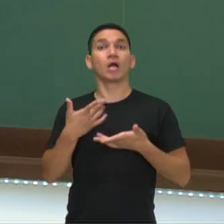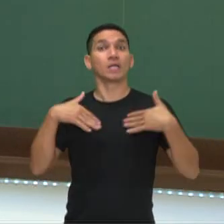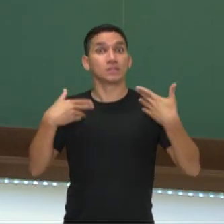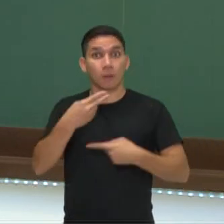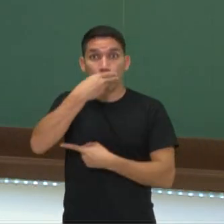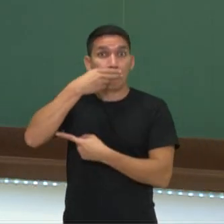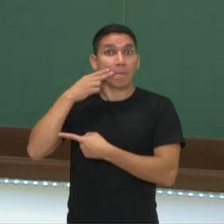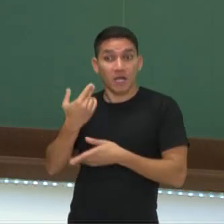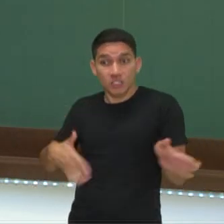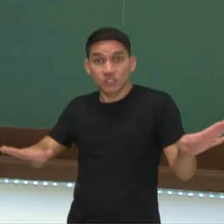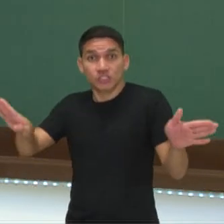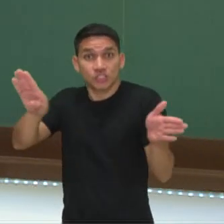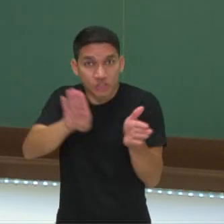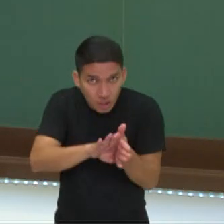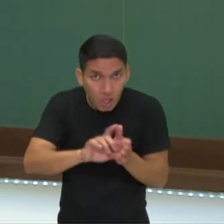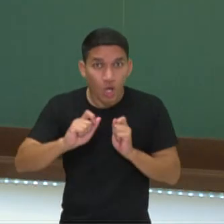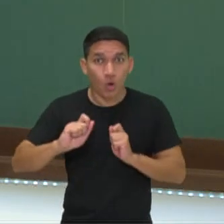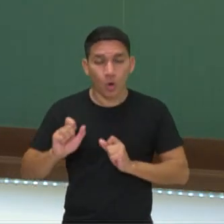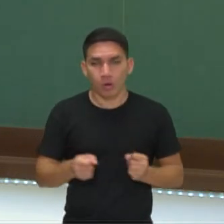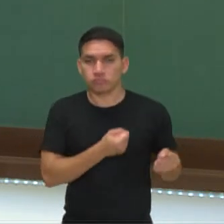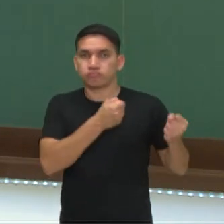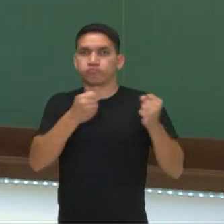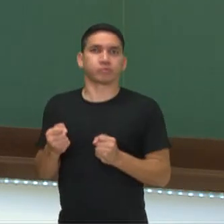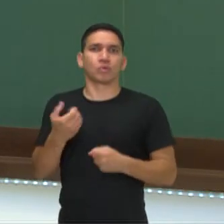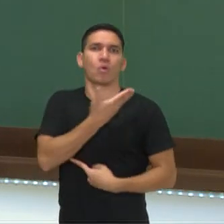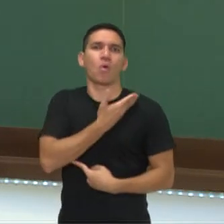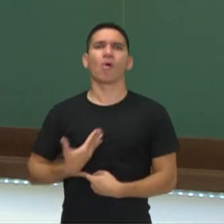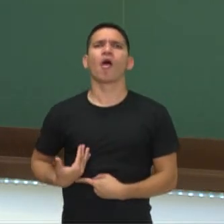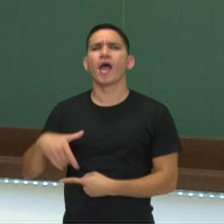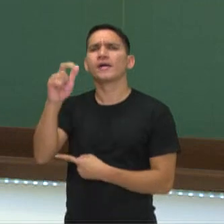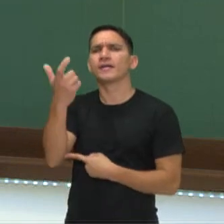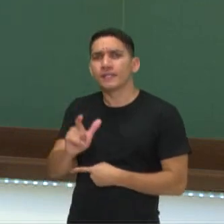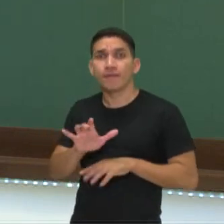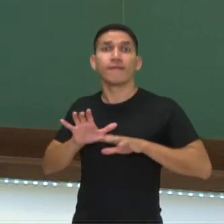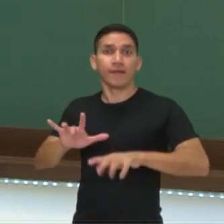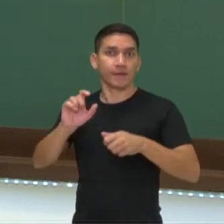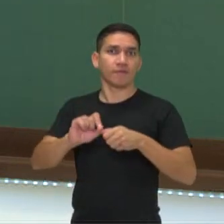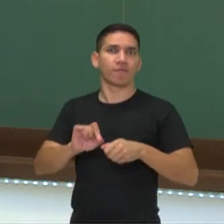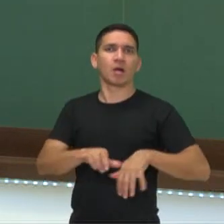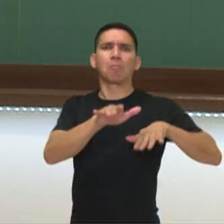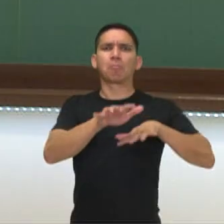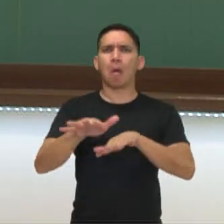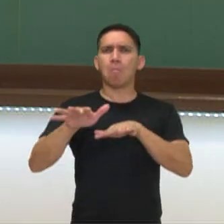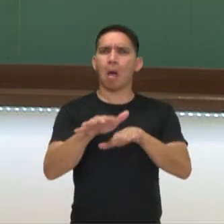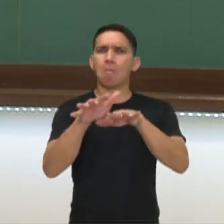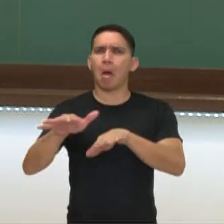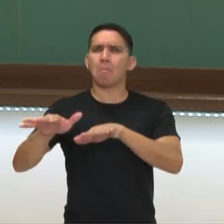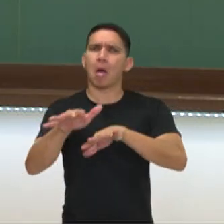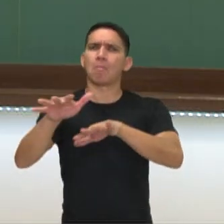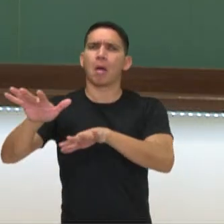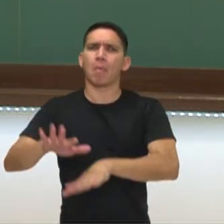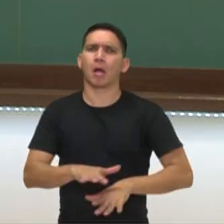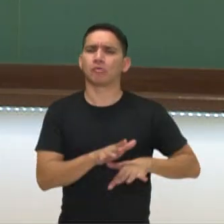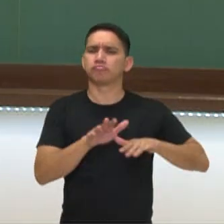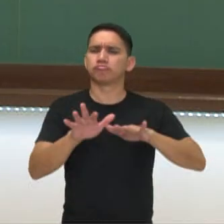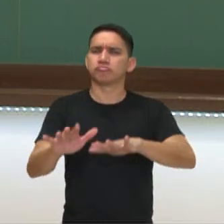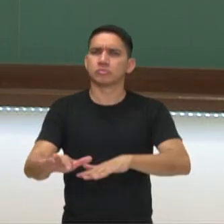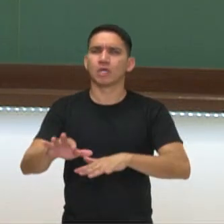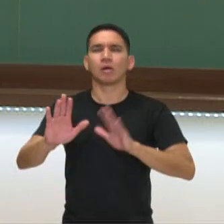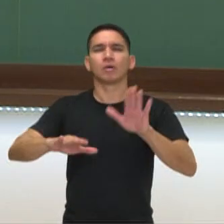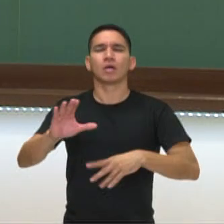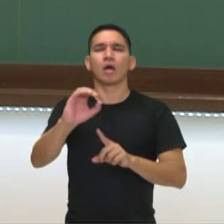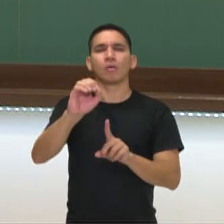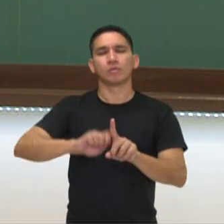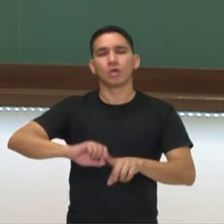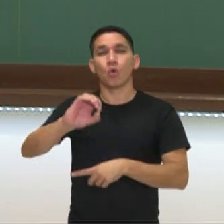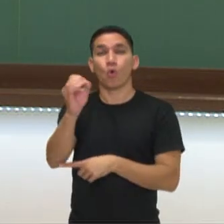Mussolini chegou ao poder na Itália exatamente fazendo a chamada Marcha sobre Roma em outubro de